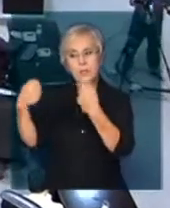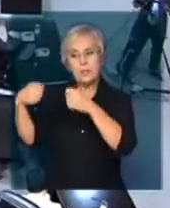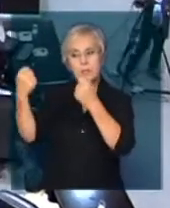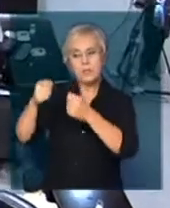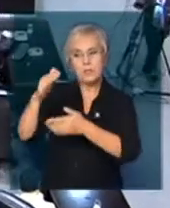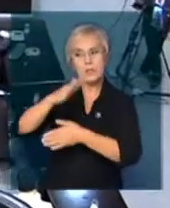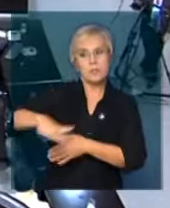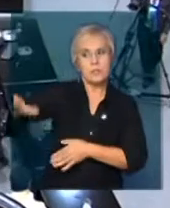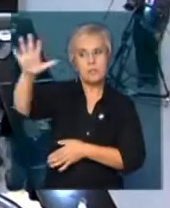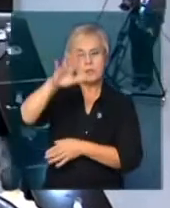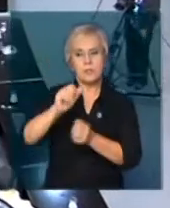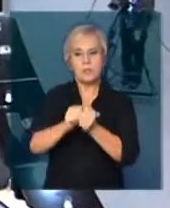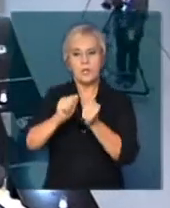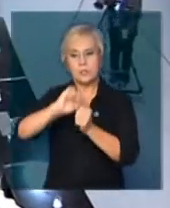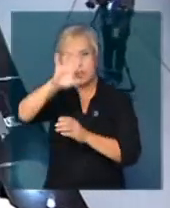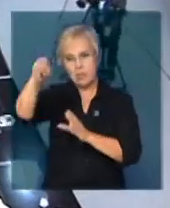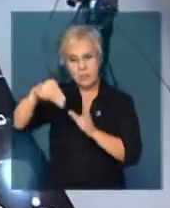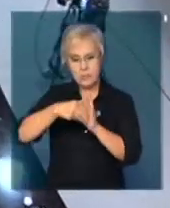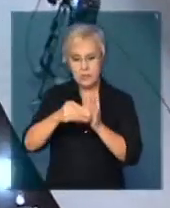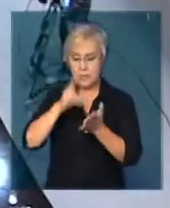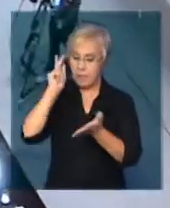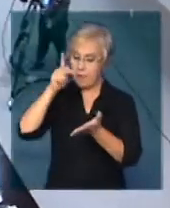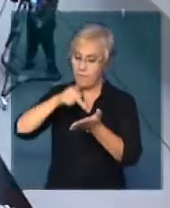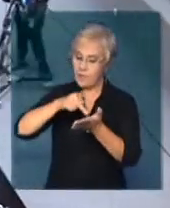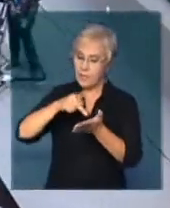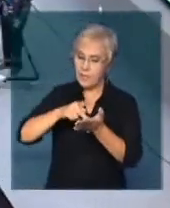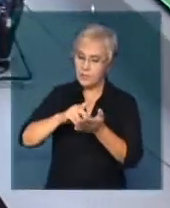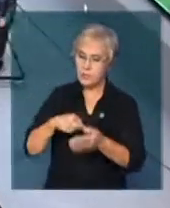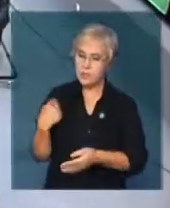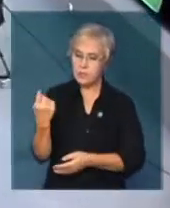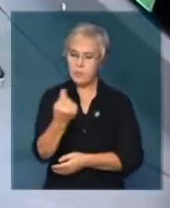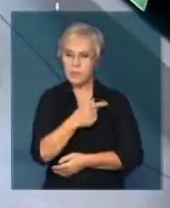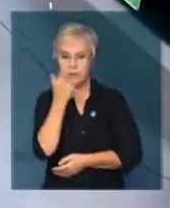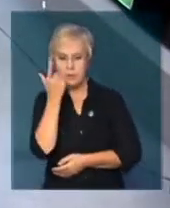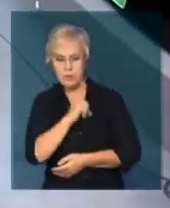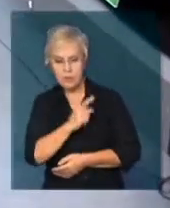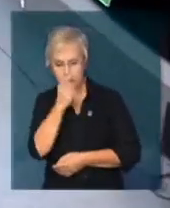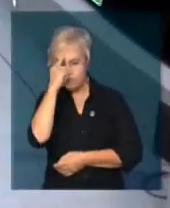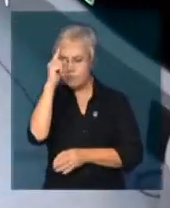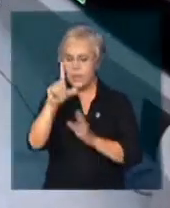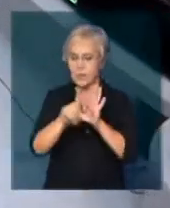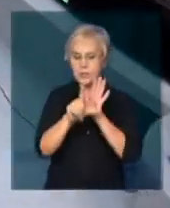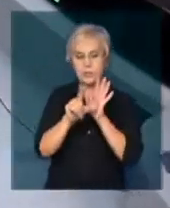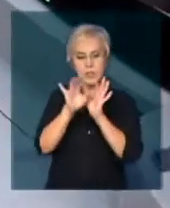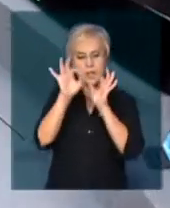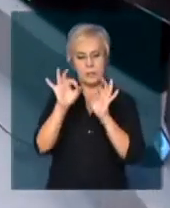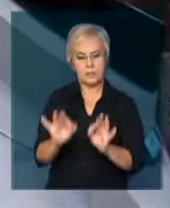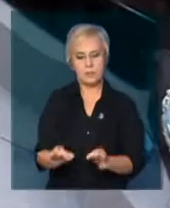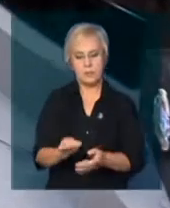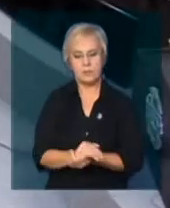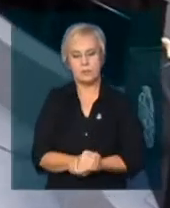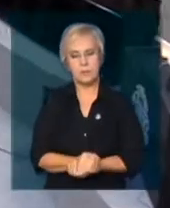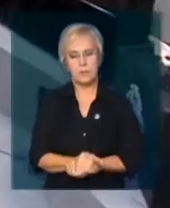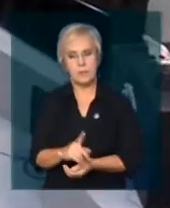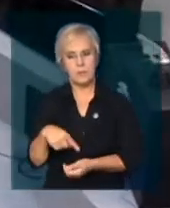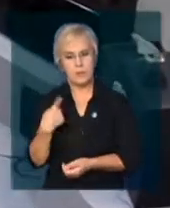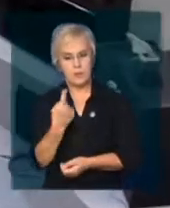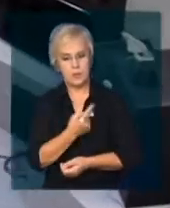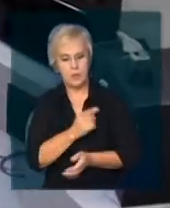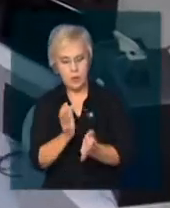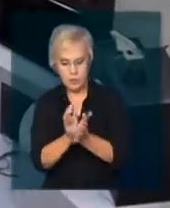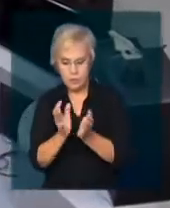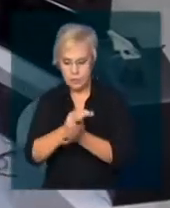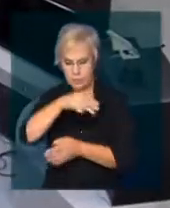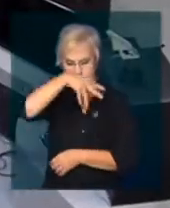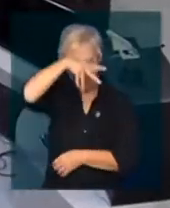e trazer o mundo real para que nós possamos legislar em cima disso. Então, a nossa valorosa bancada do